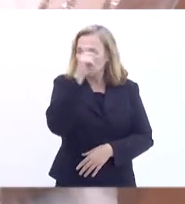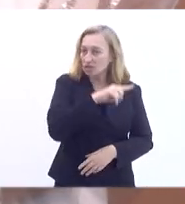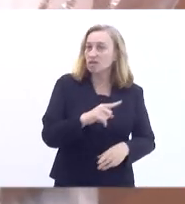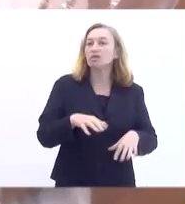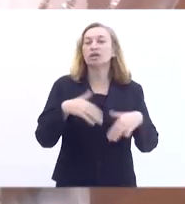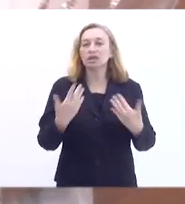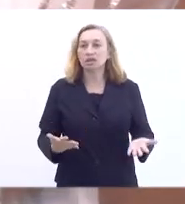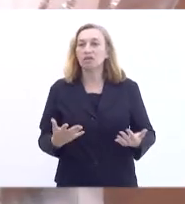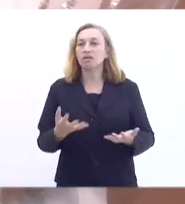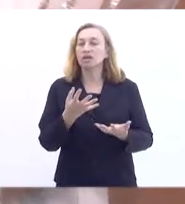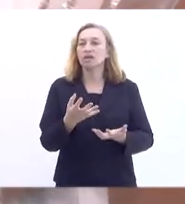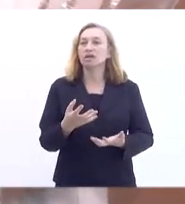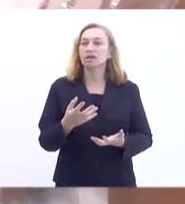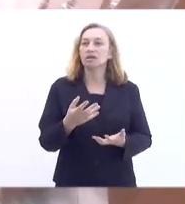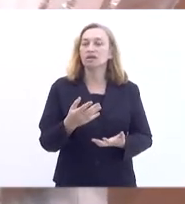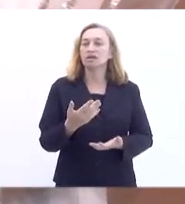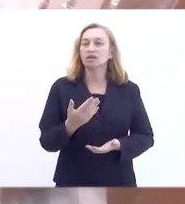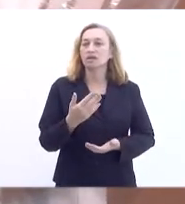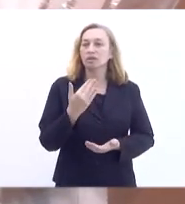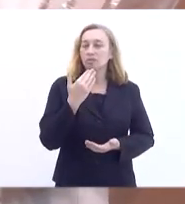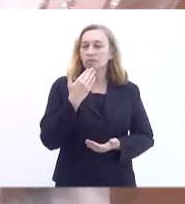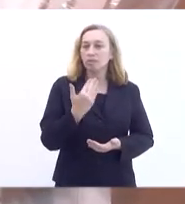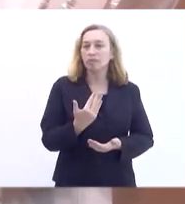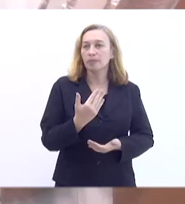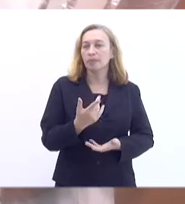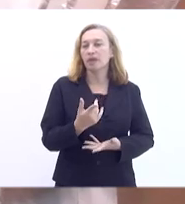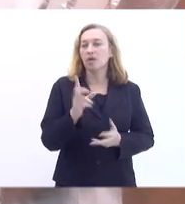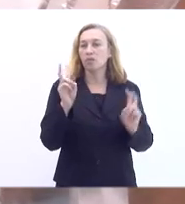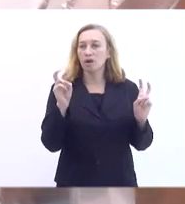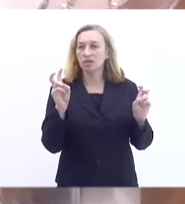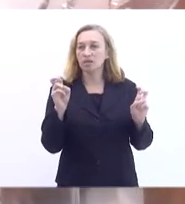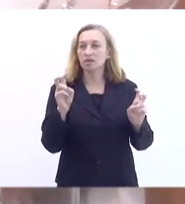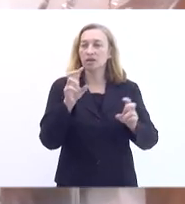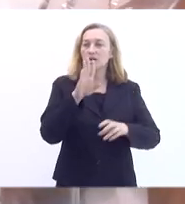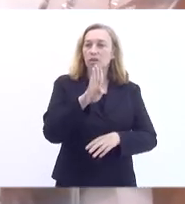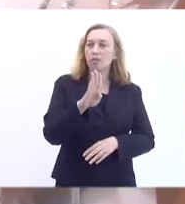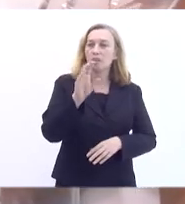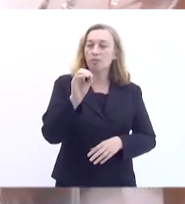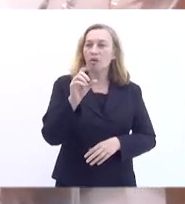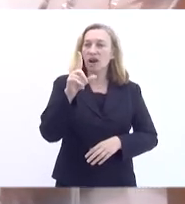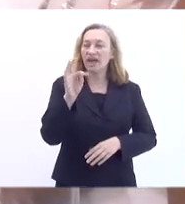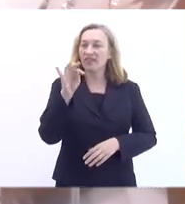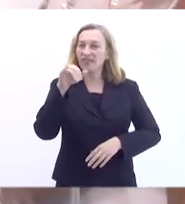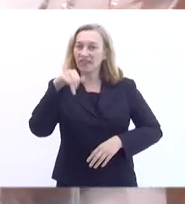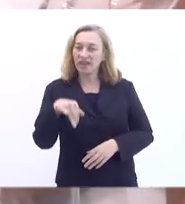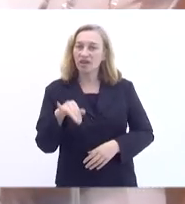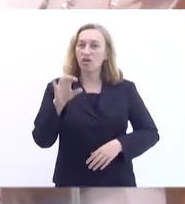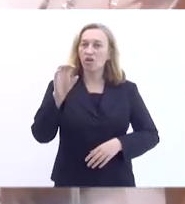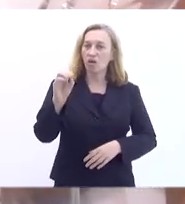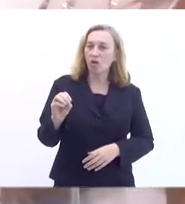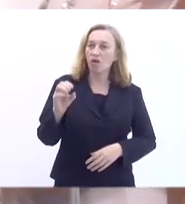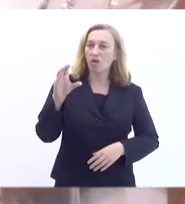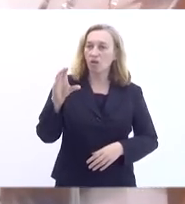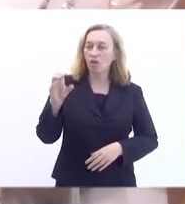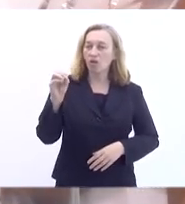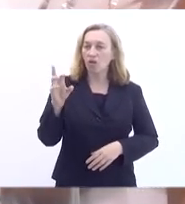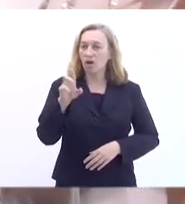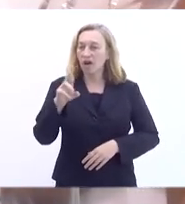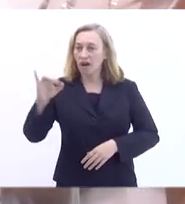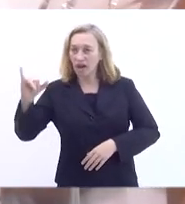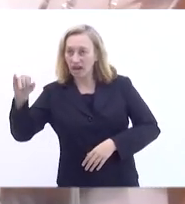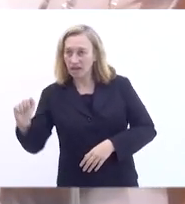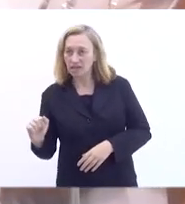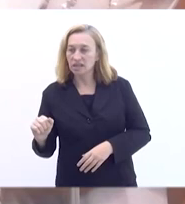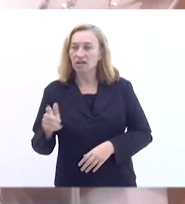queremos citar o fato de boletins de ocorrência tendo em vista a o tema 22 do STF onde diga o seguinte